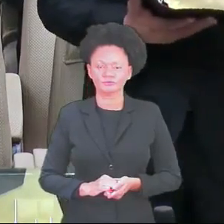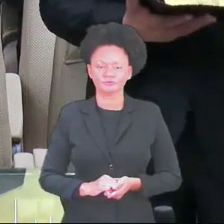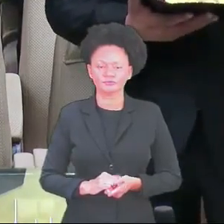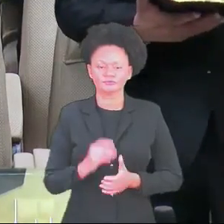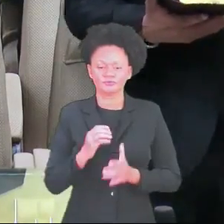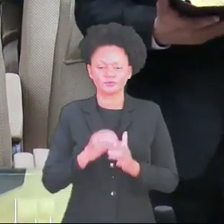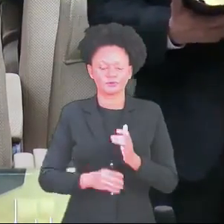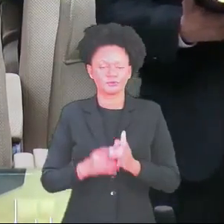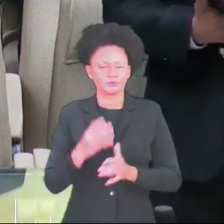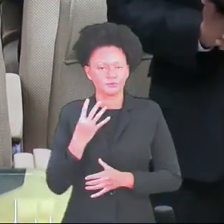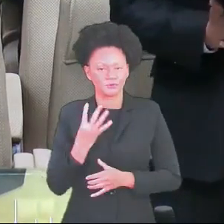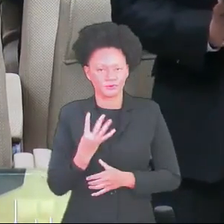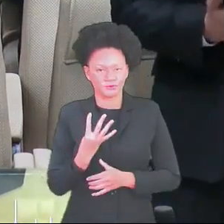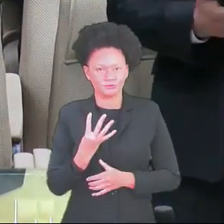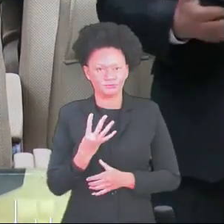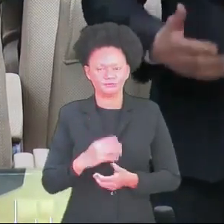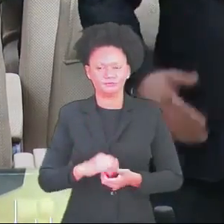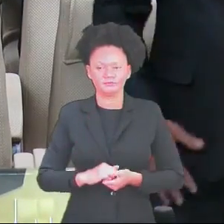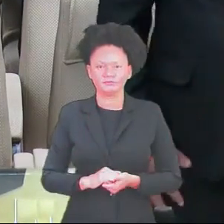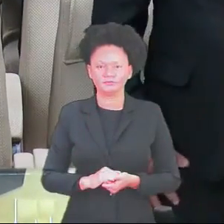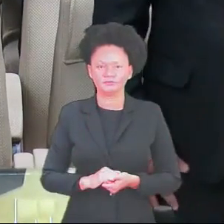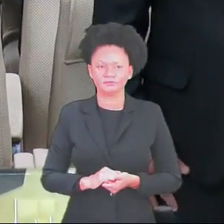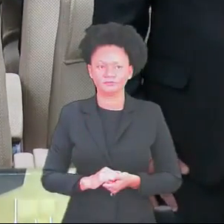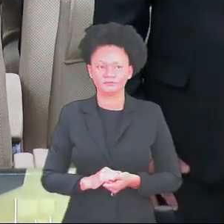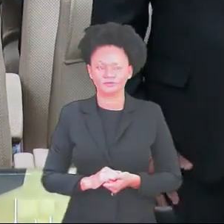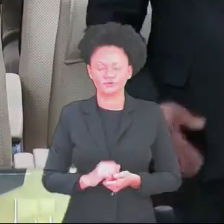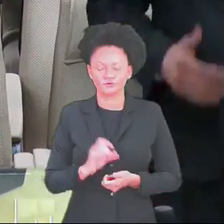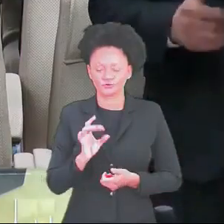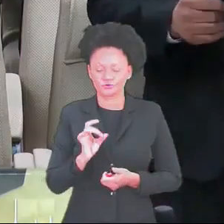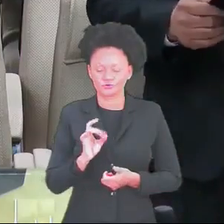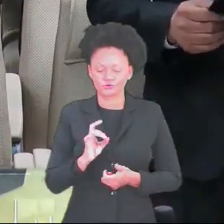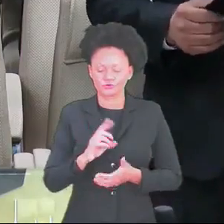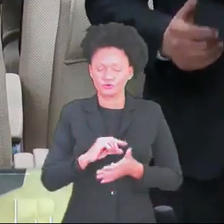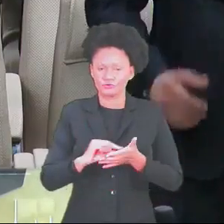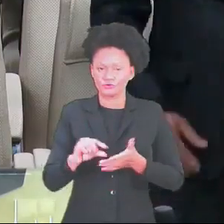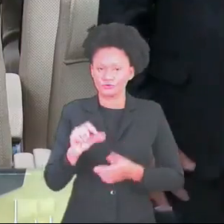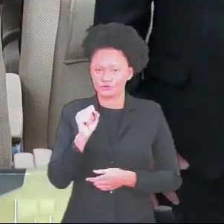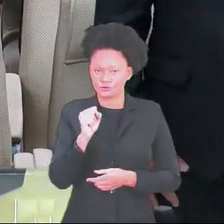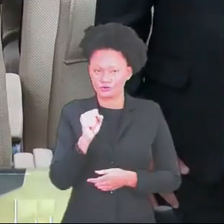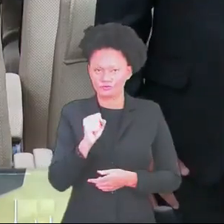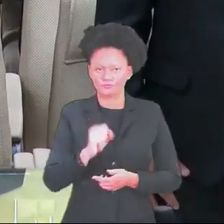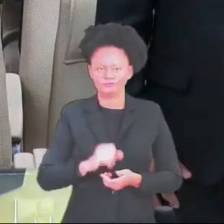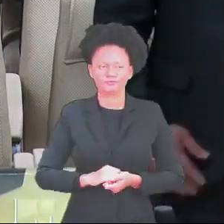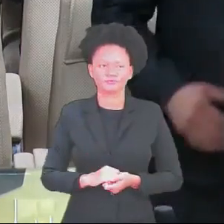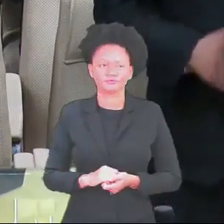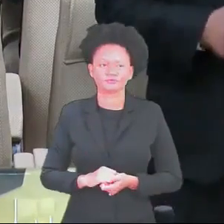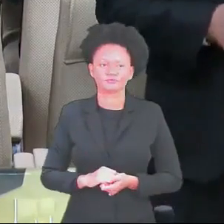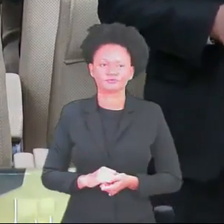Capítulo 4, vou ler apenas o versículo 8.